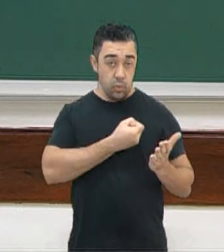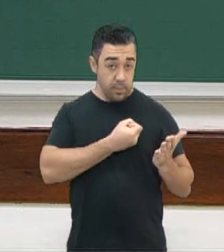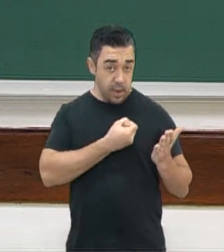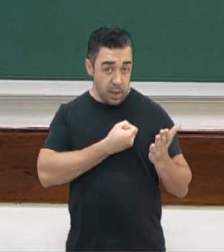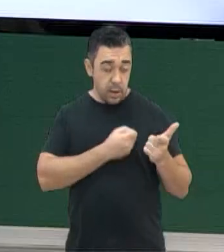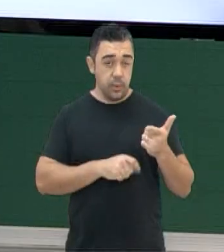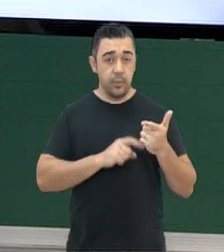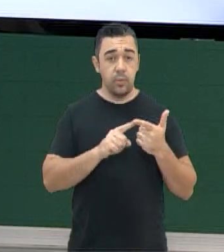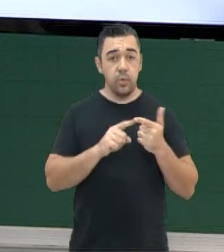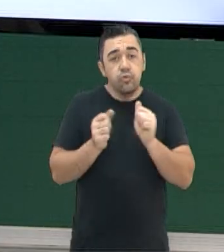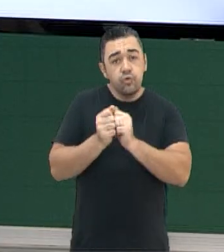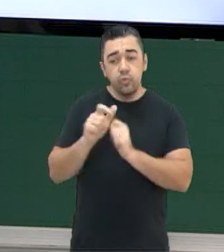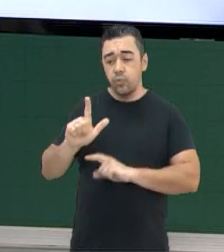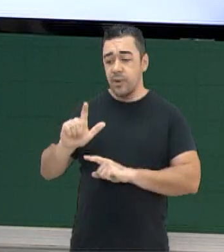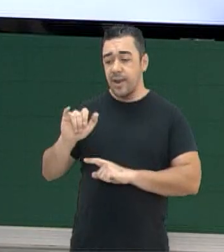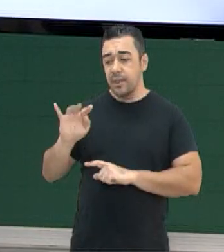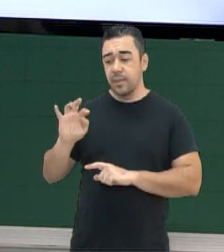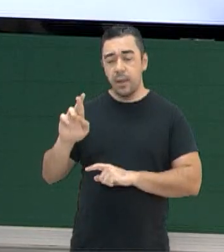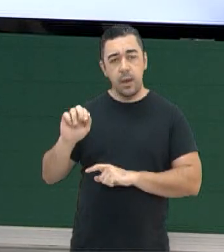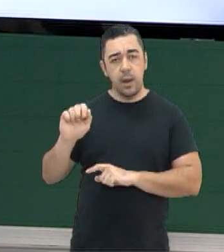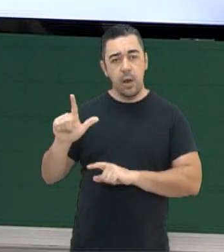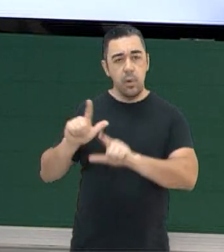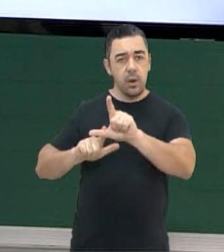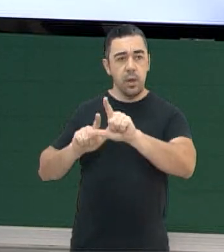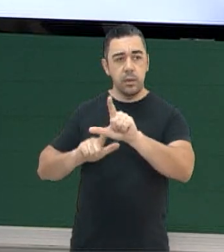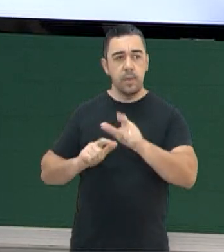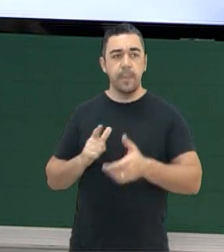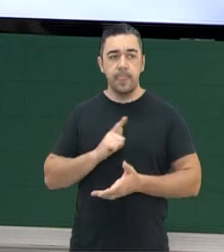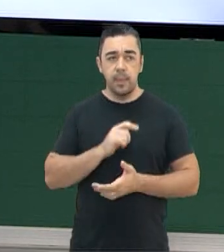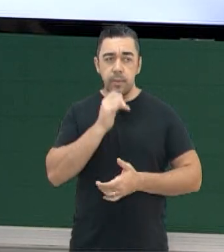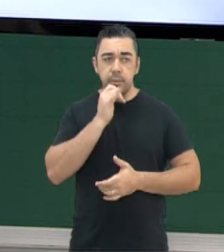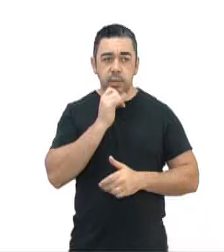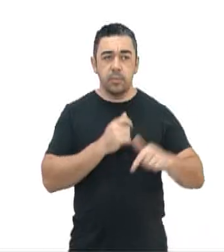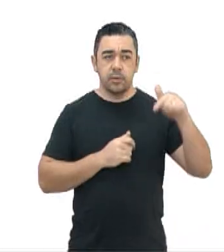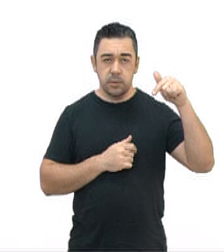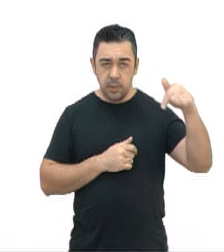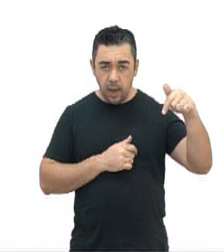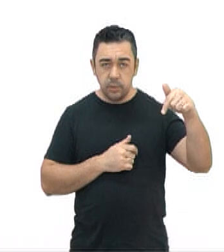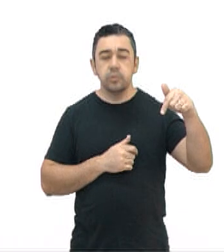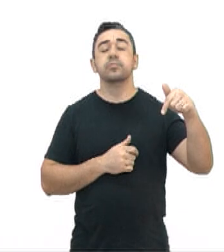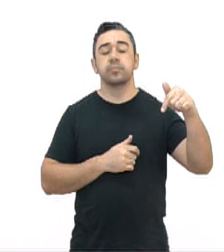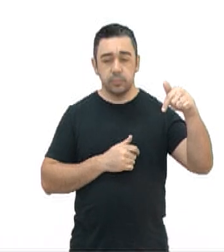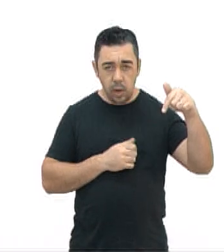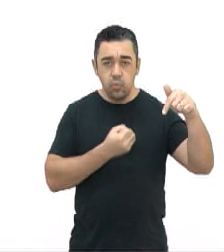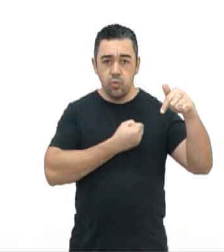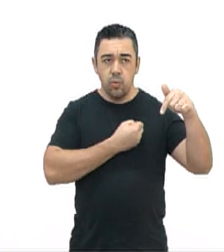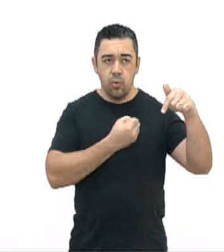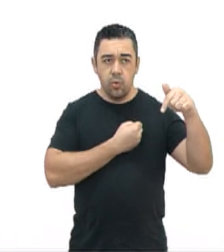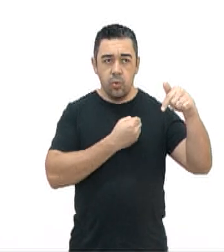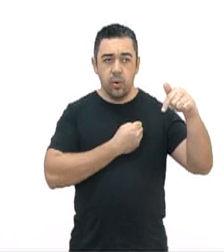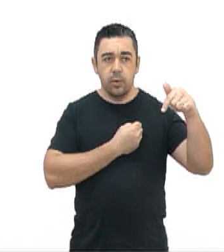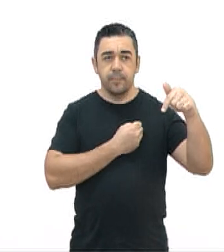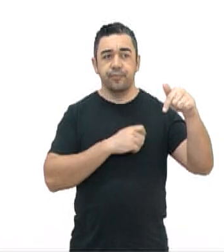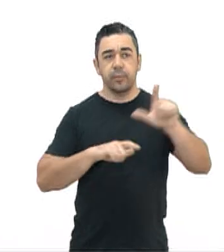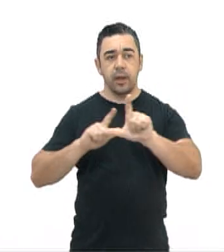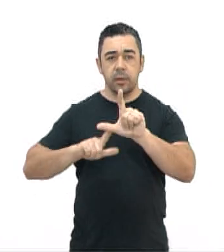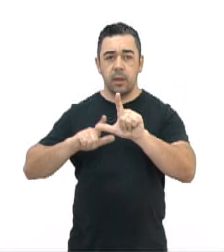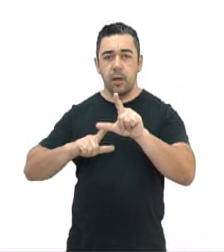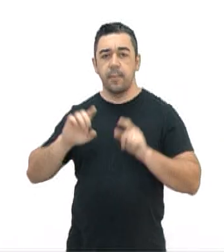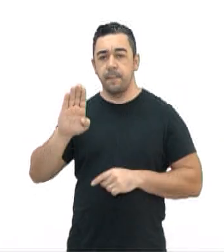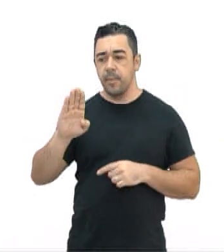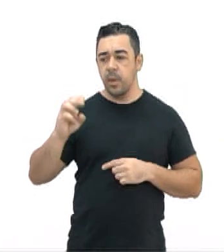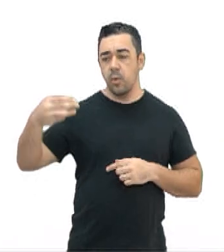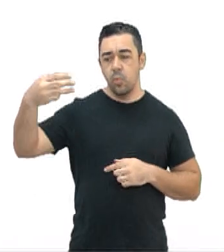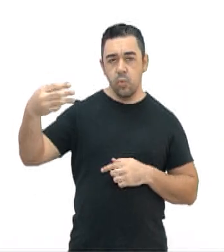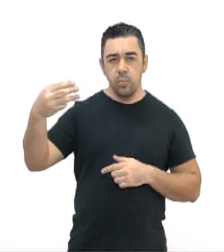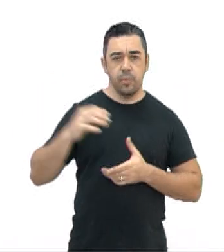Então, na letra A, quem que é o coeficiente? 7. 7 é o meu coeficiente. Quem que faz parte da parte literal?